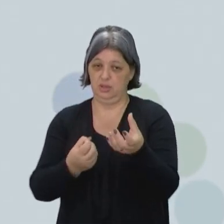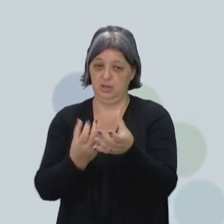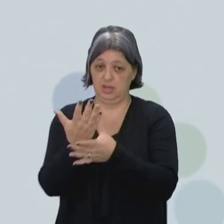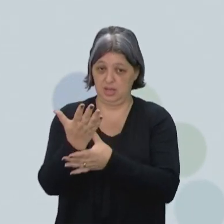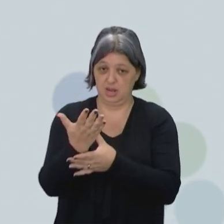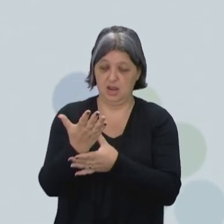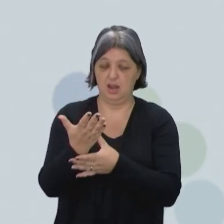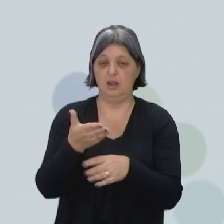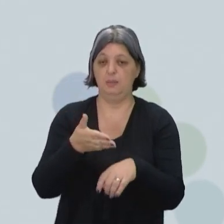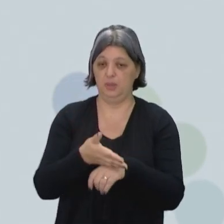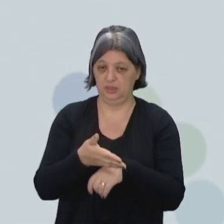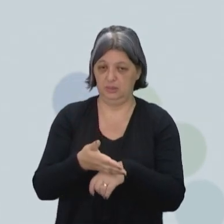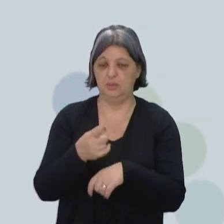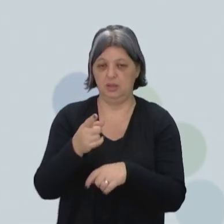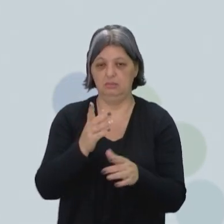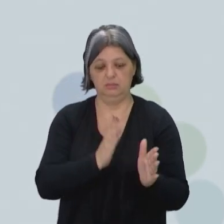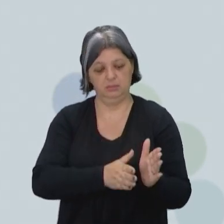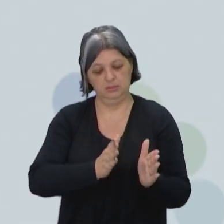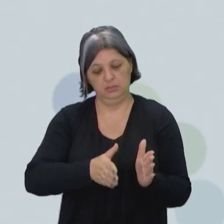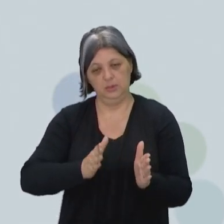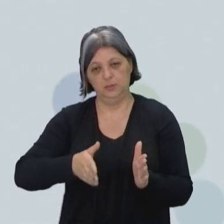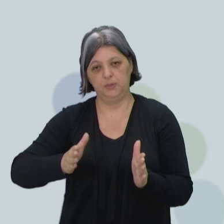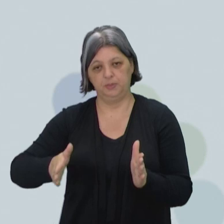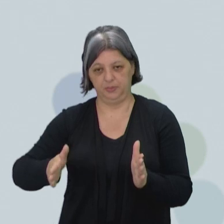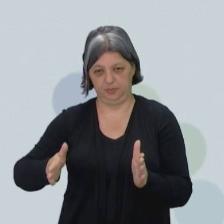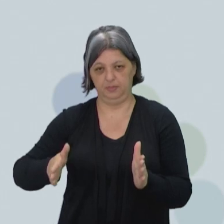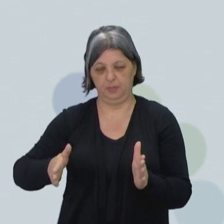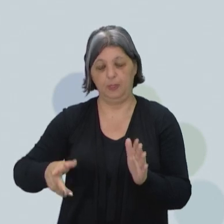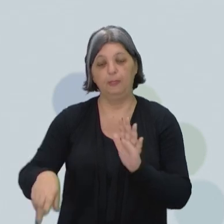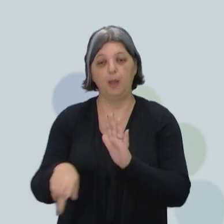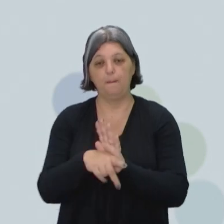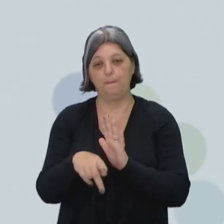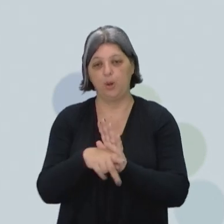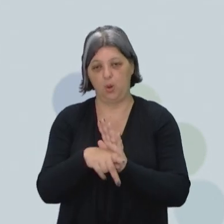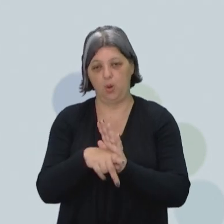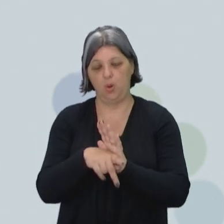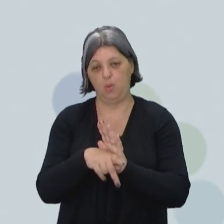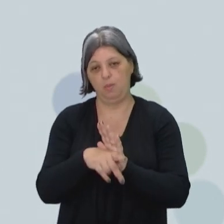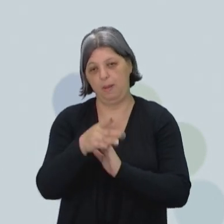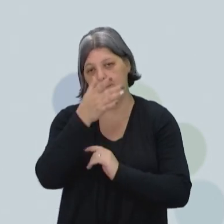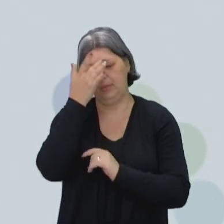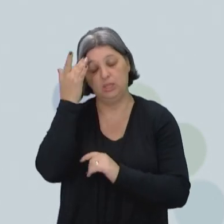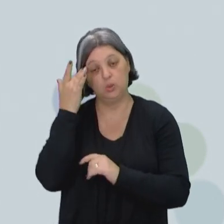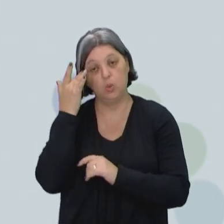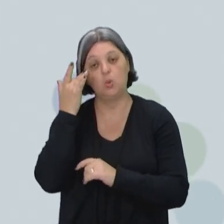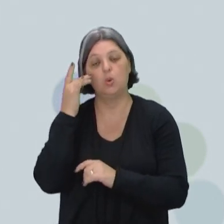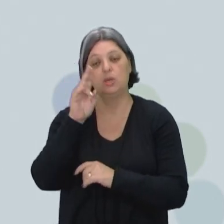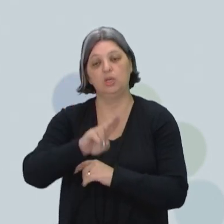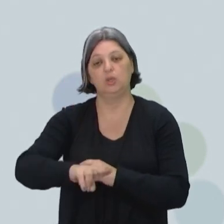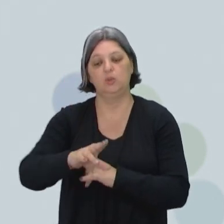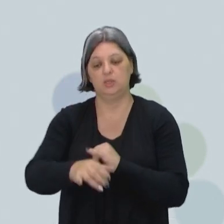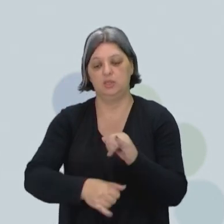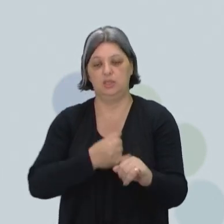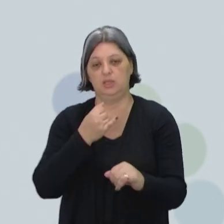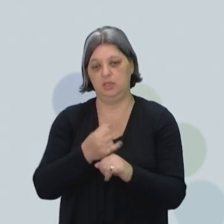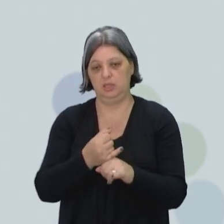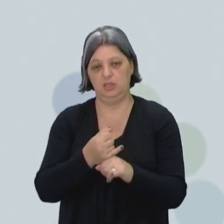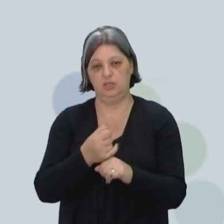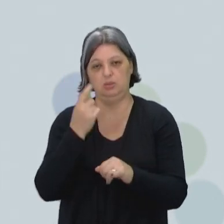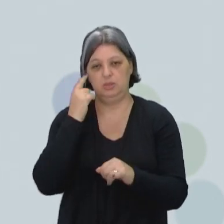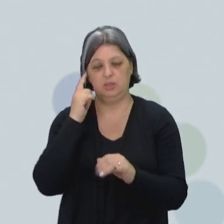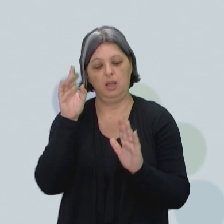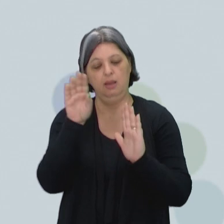são etapas que o próprio estudante, aí o internauta, ele cumpre, né, quando ele